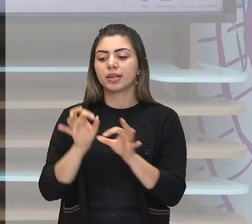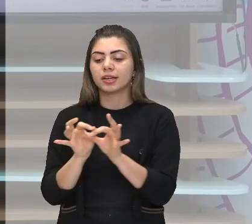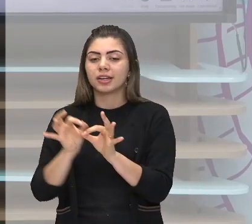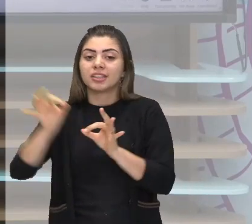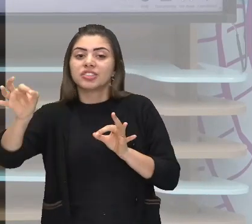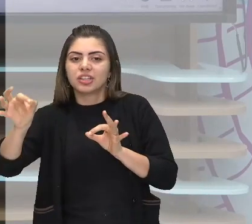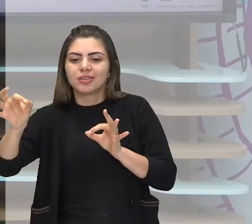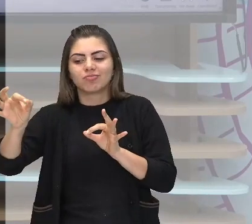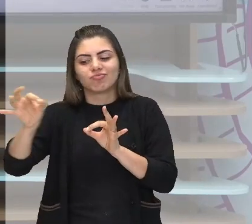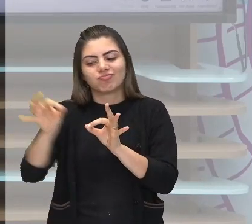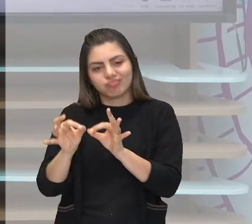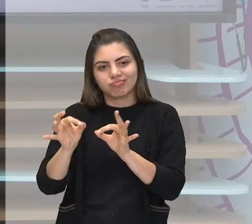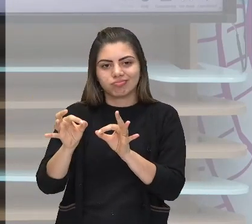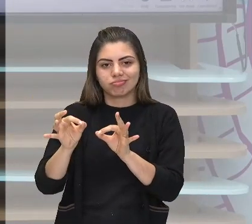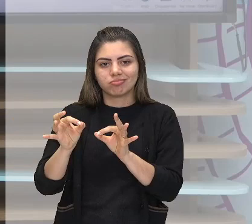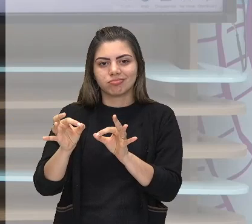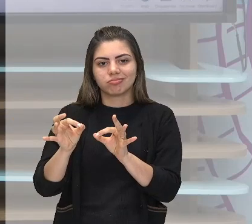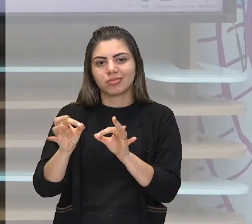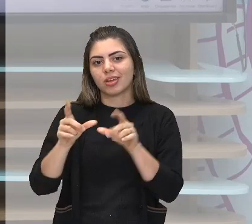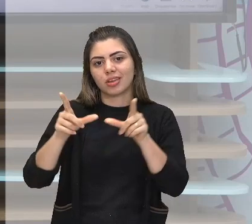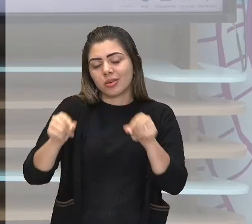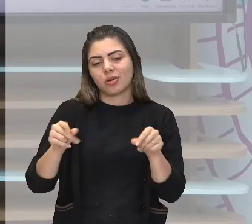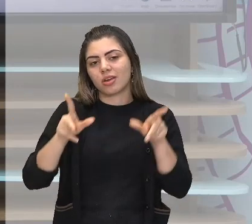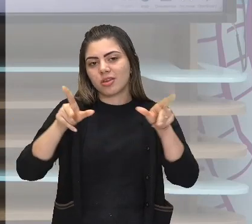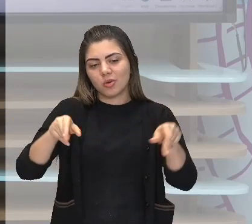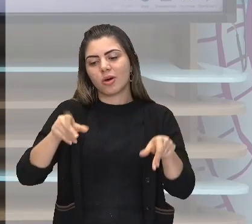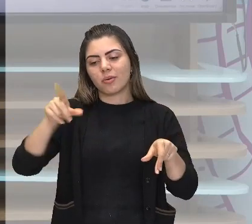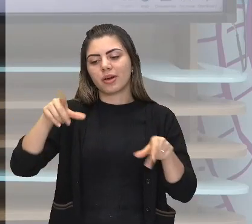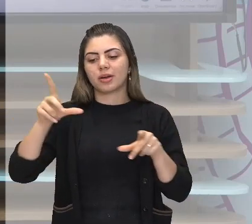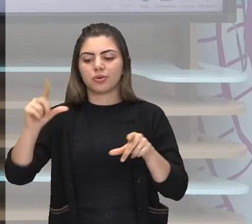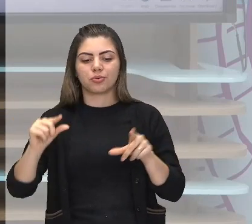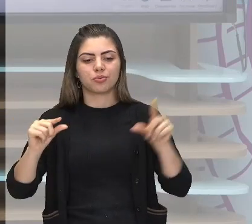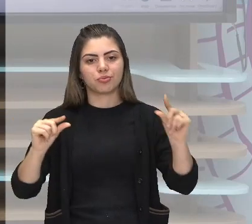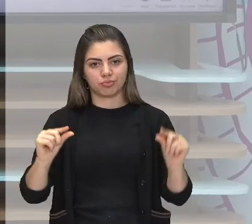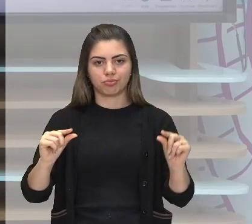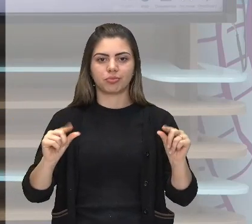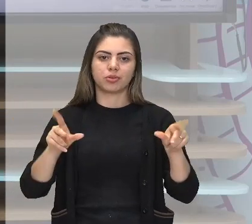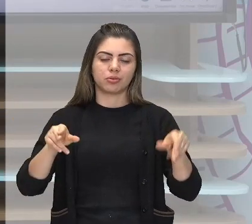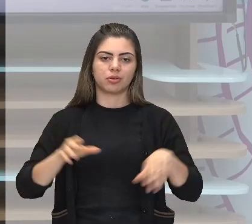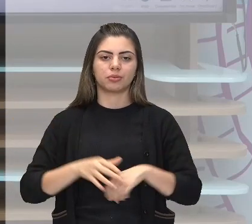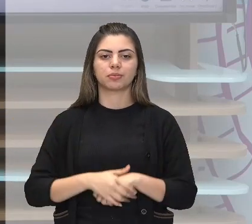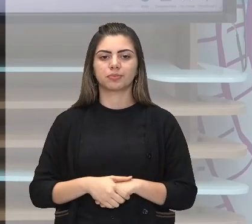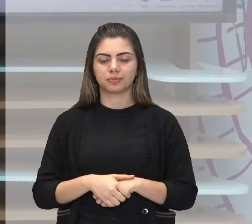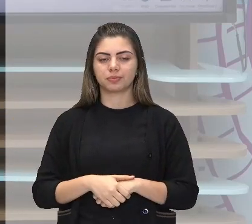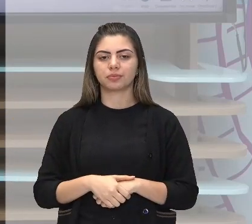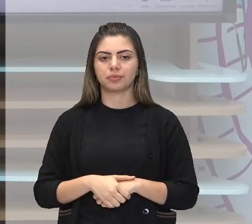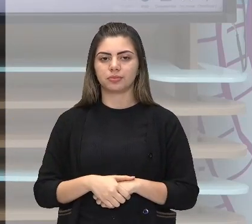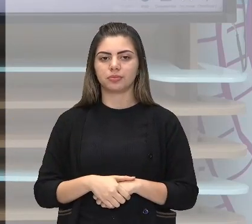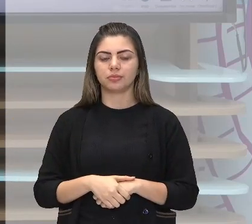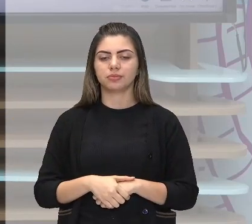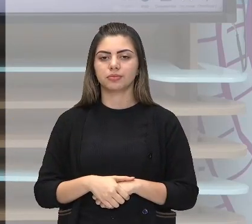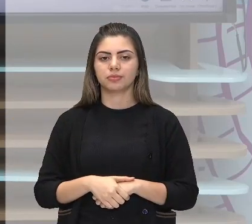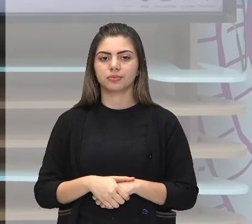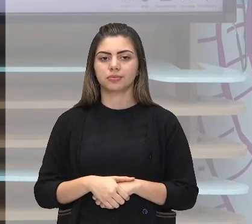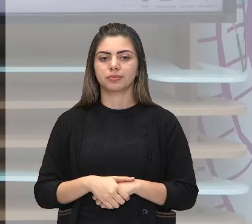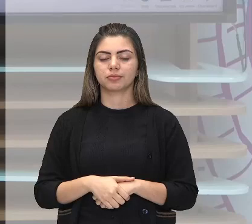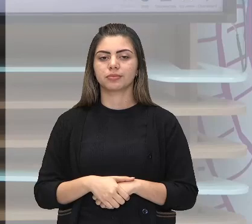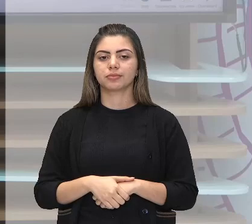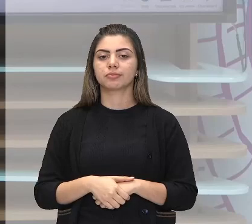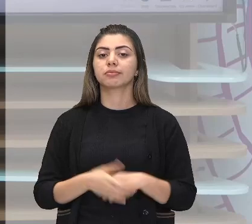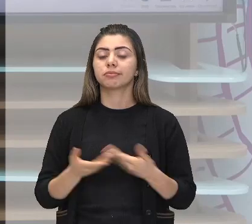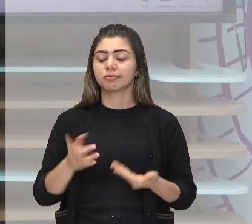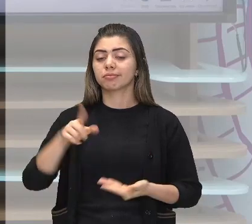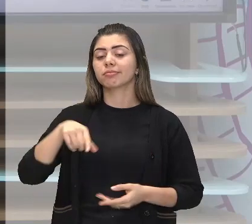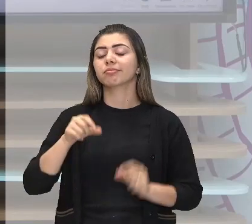distância que nós vamos percorrer, ela também vai ser menor. Diminui uma, a outra também diminui. Isso